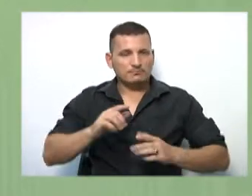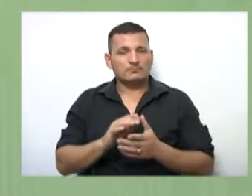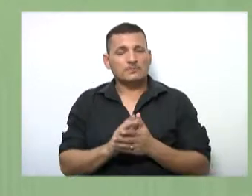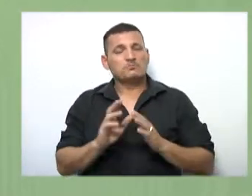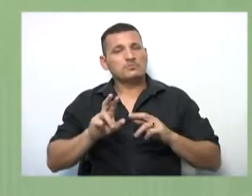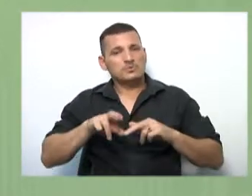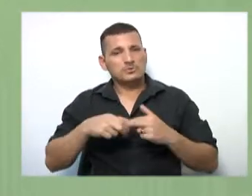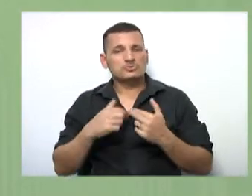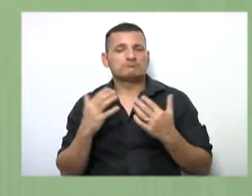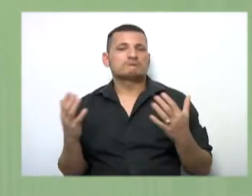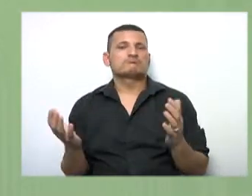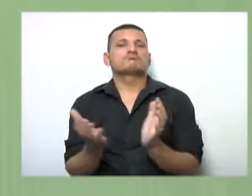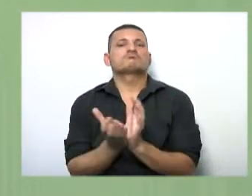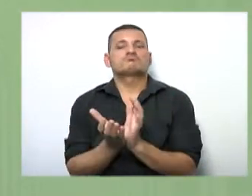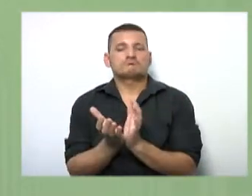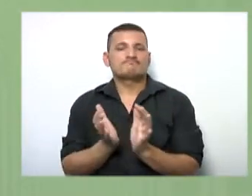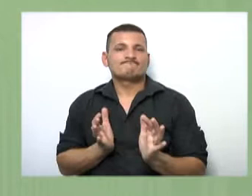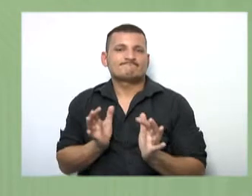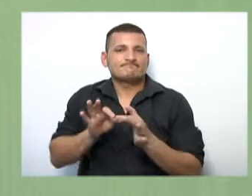compram coletivamente.